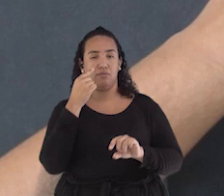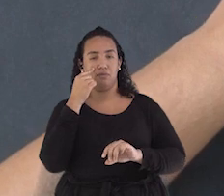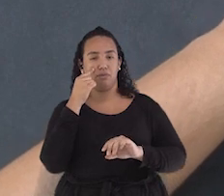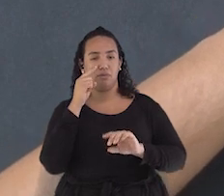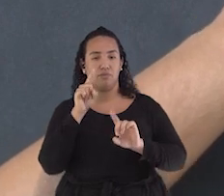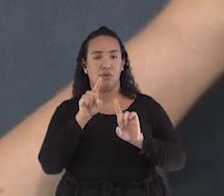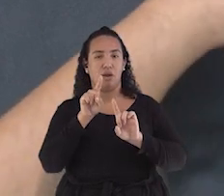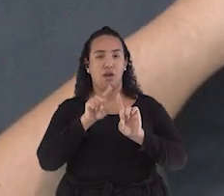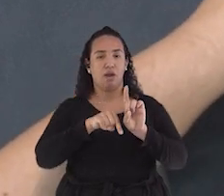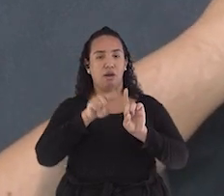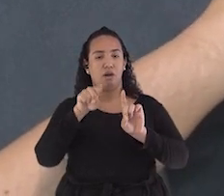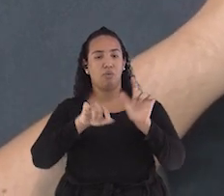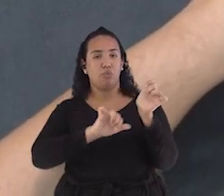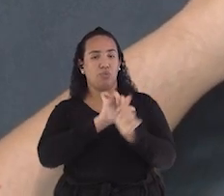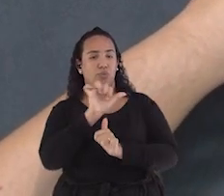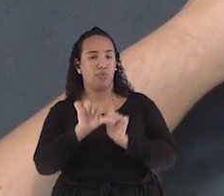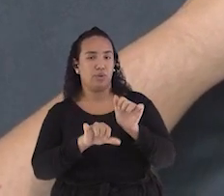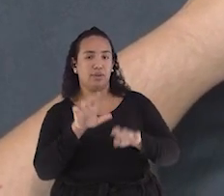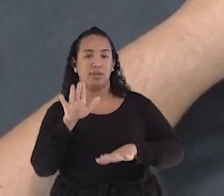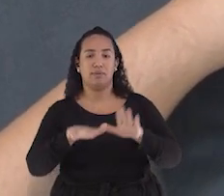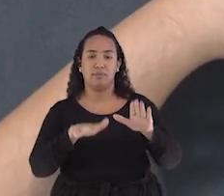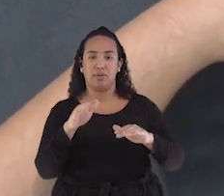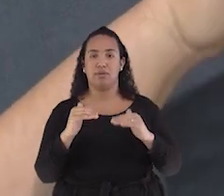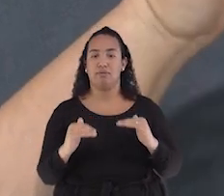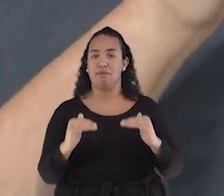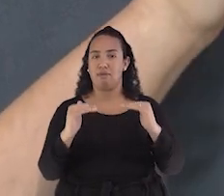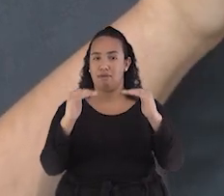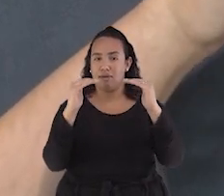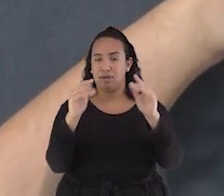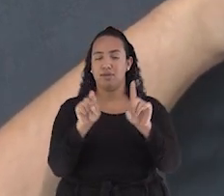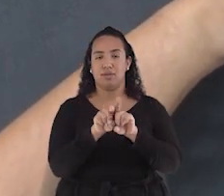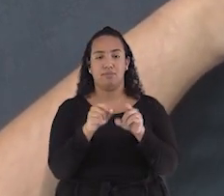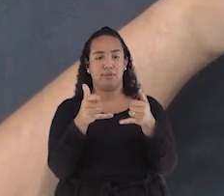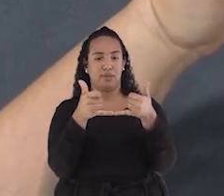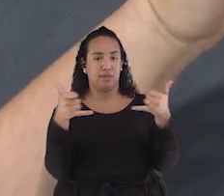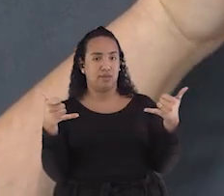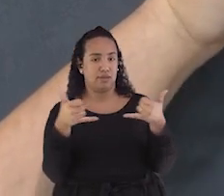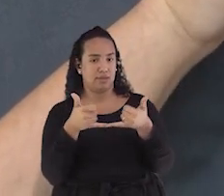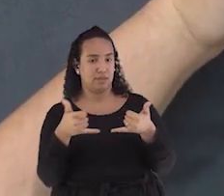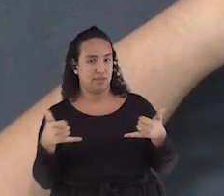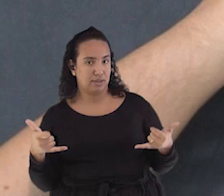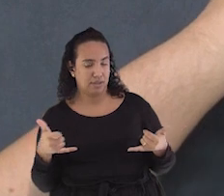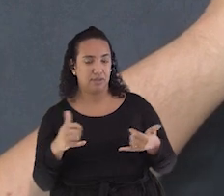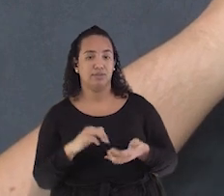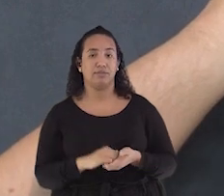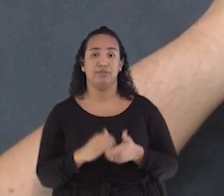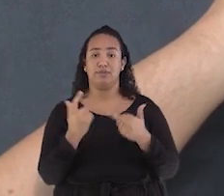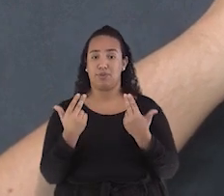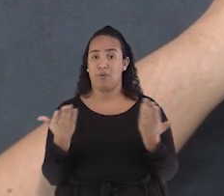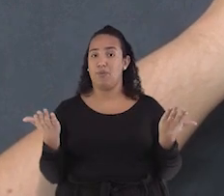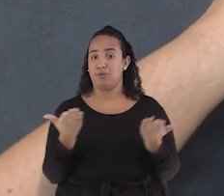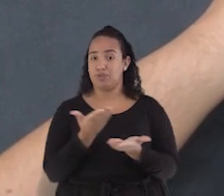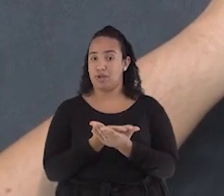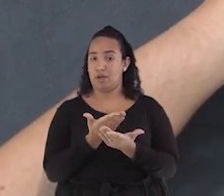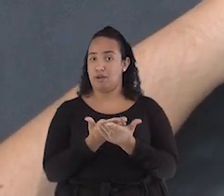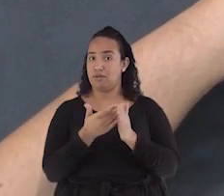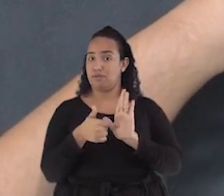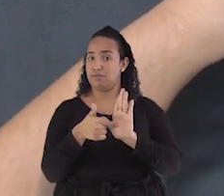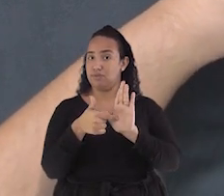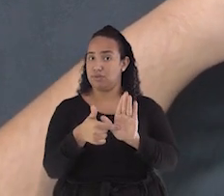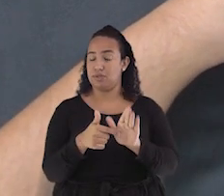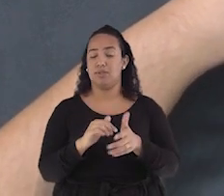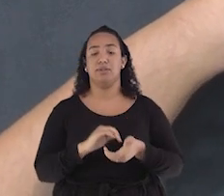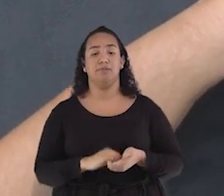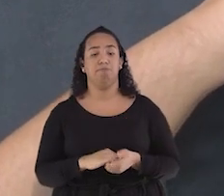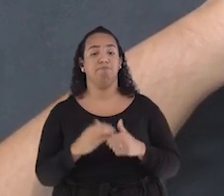altitudes vão mudando de acordo com as camadas, de acordo com as suas linhas altimétricas, como nós vimos na aula de hoje.